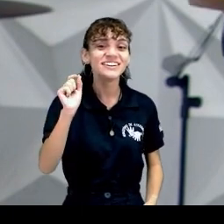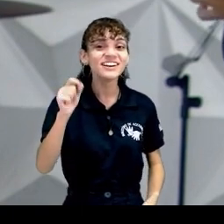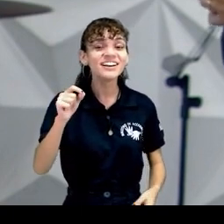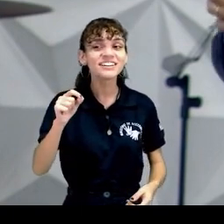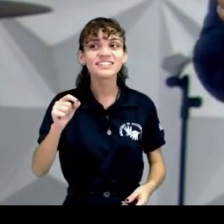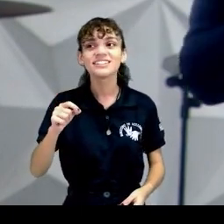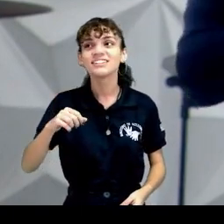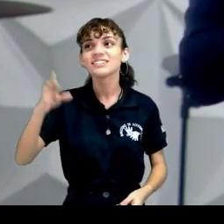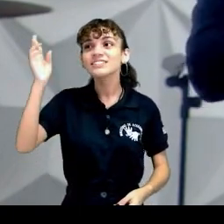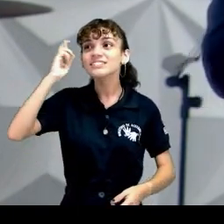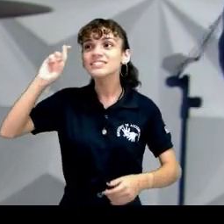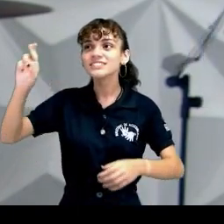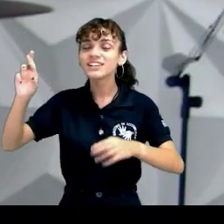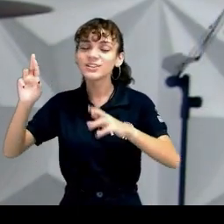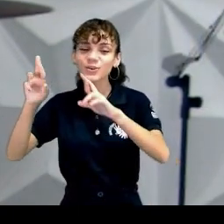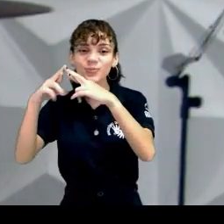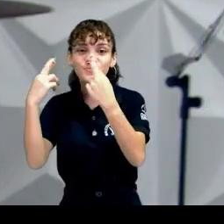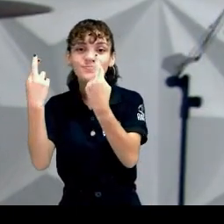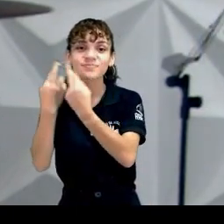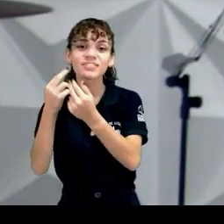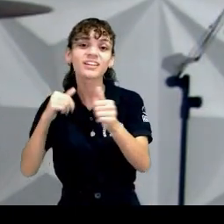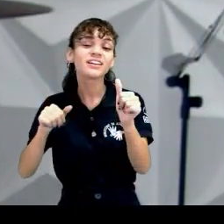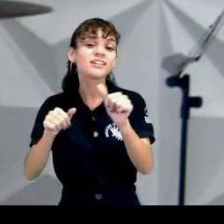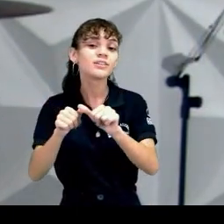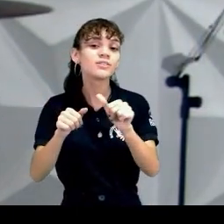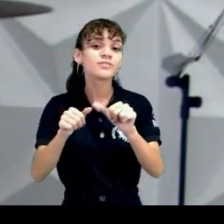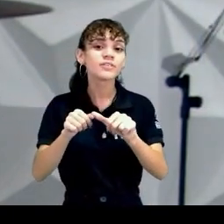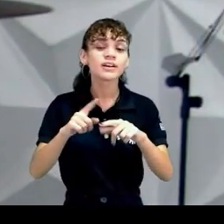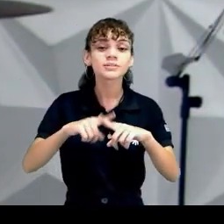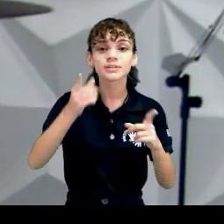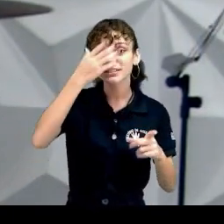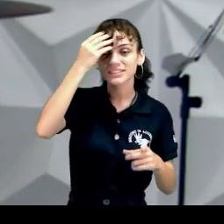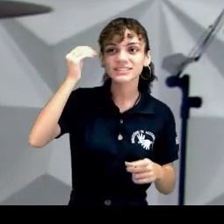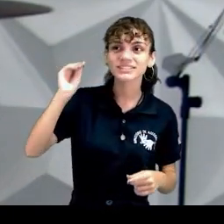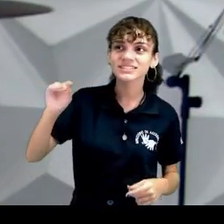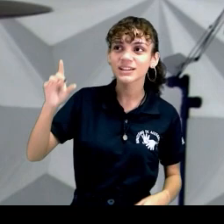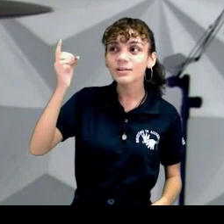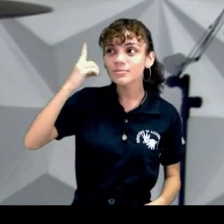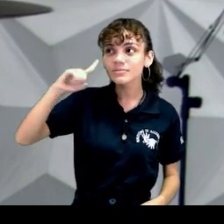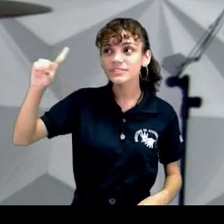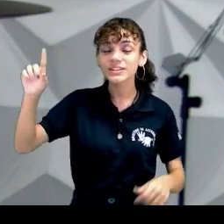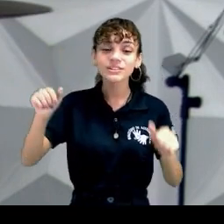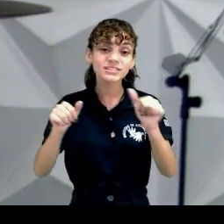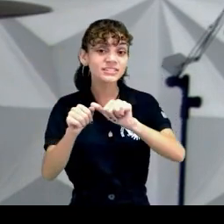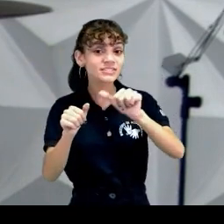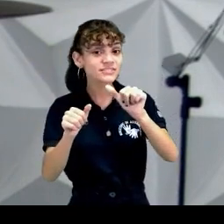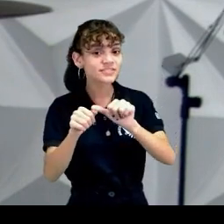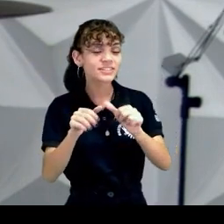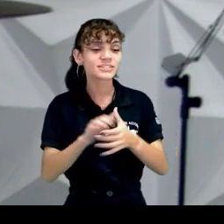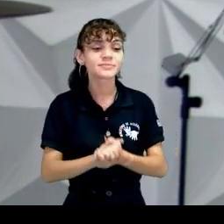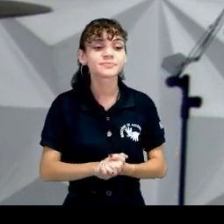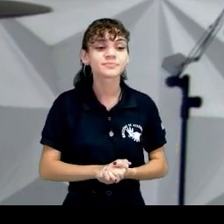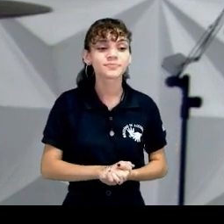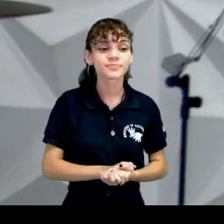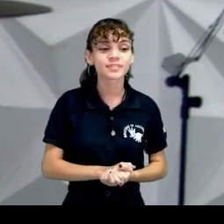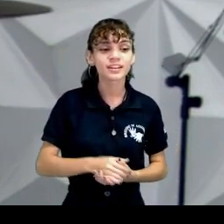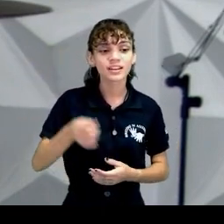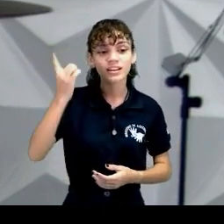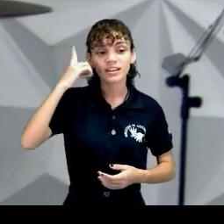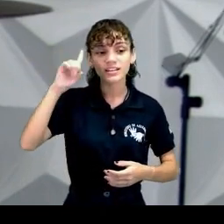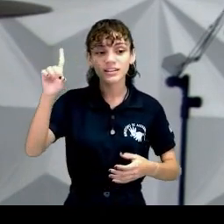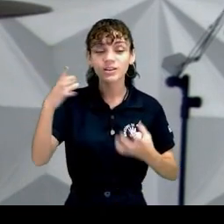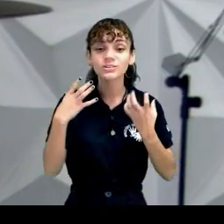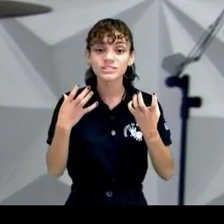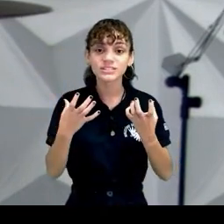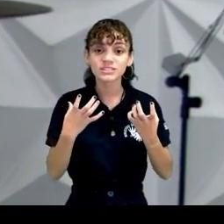pode fazer por Deus, Deus está muito mais interessado na sua vida, naquilo que é a sua entrega a Ele, naquilo